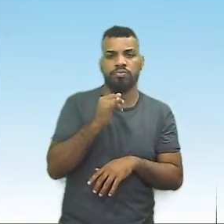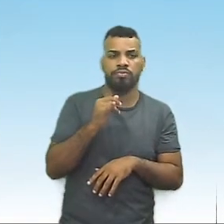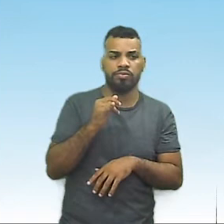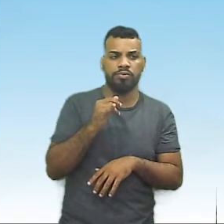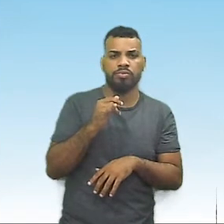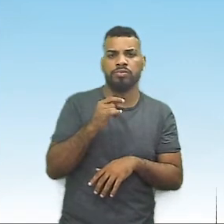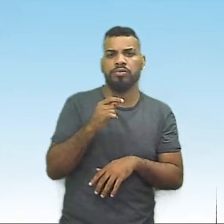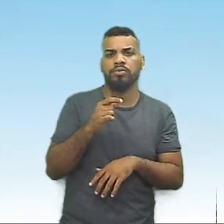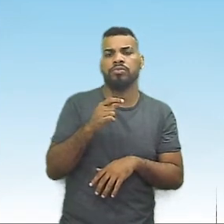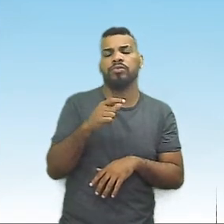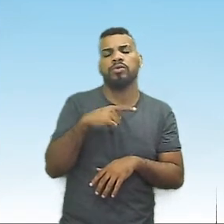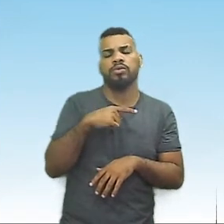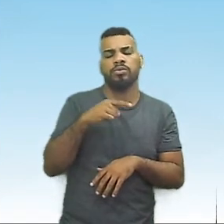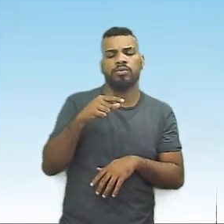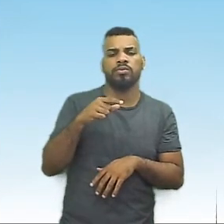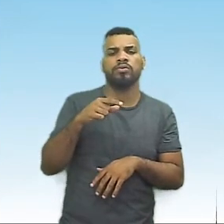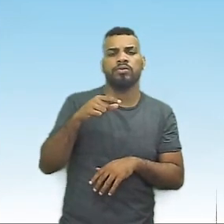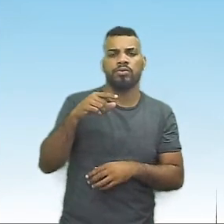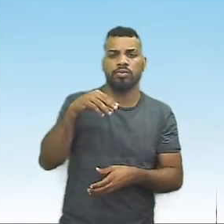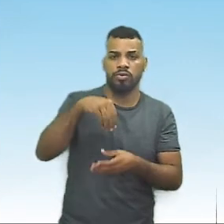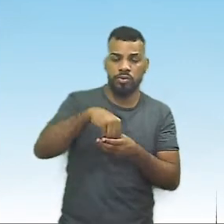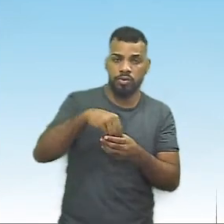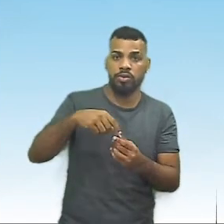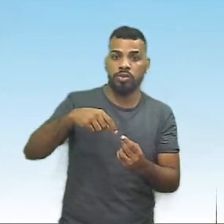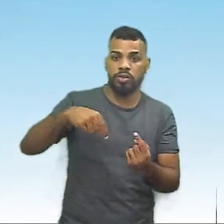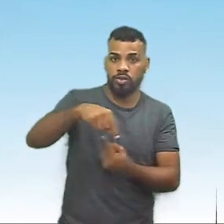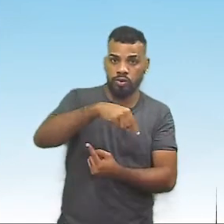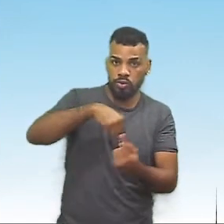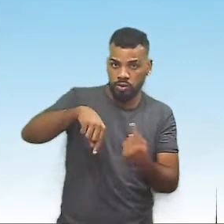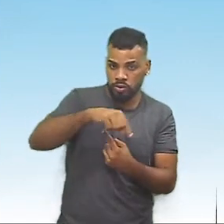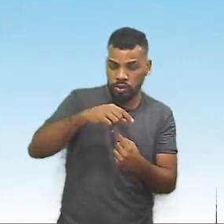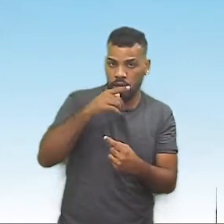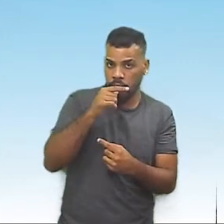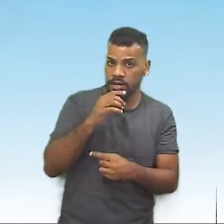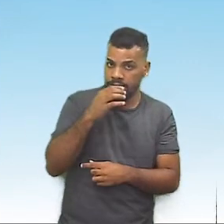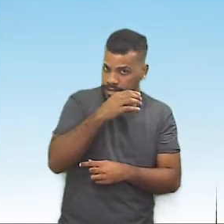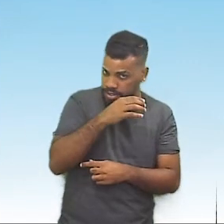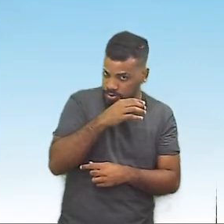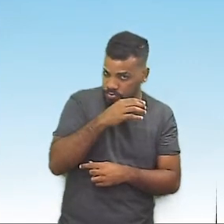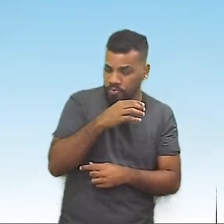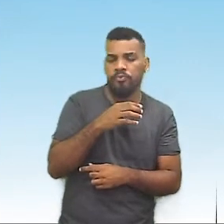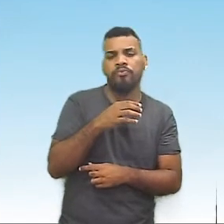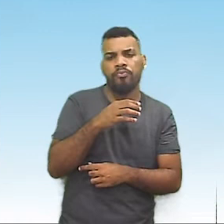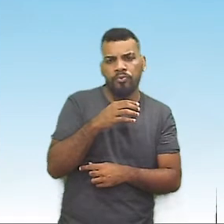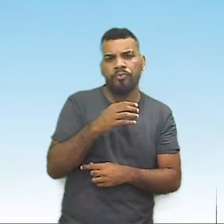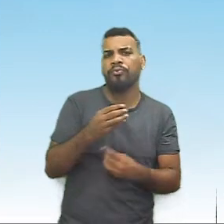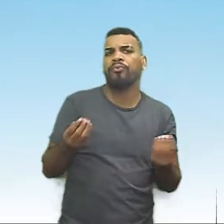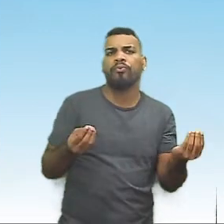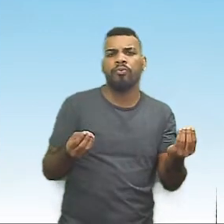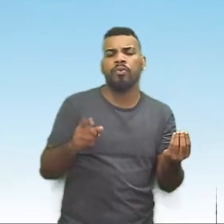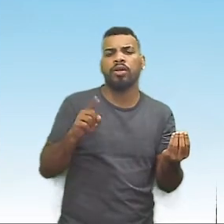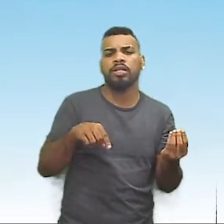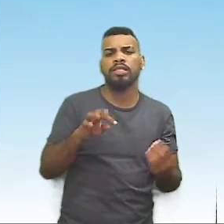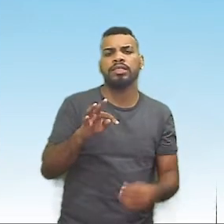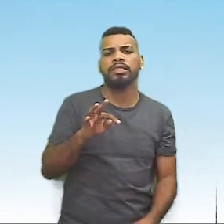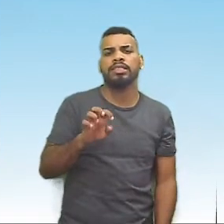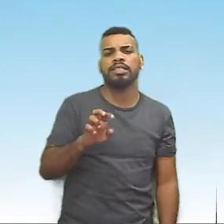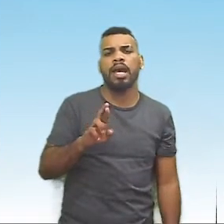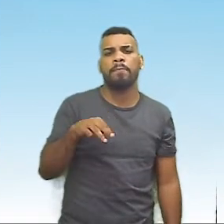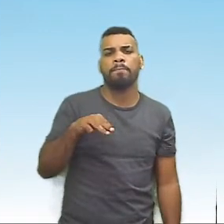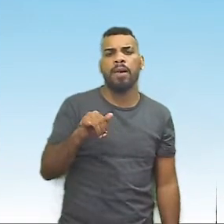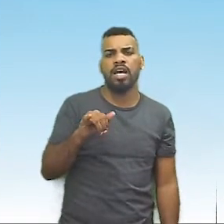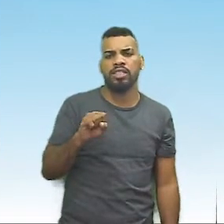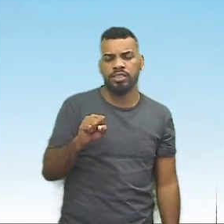câmaras magmáticas, circulação de águas quentes, que a gente chama de termais,